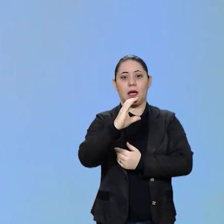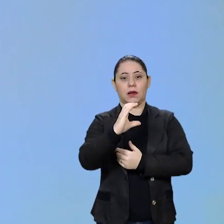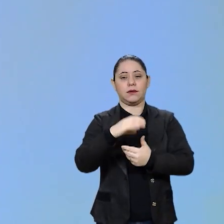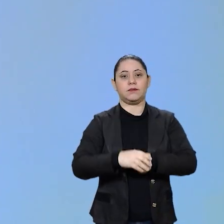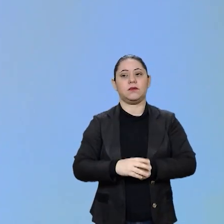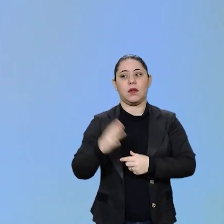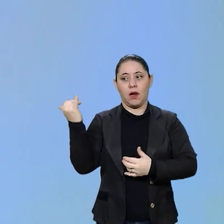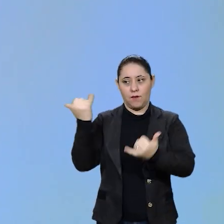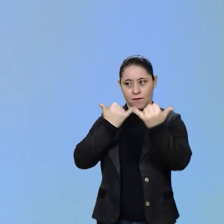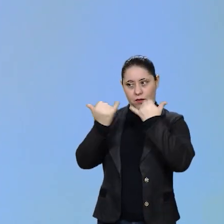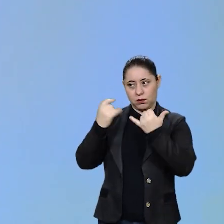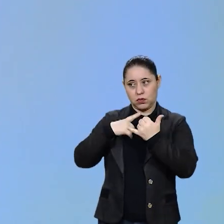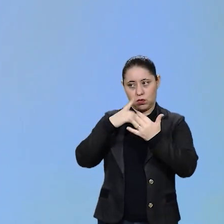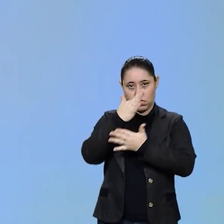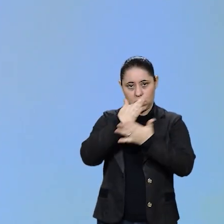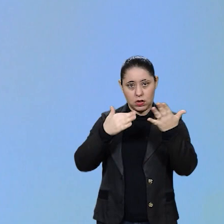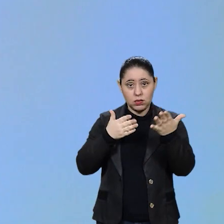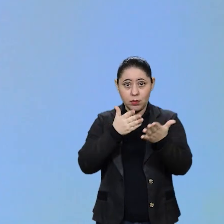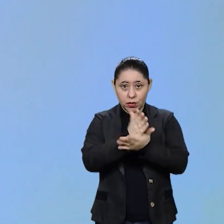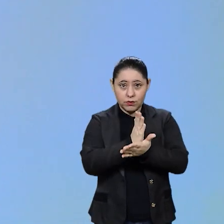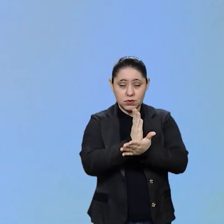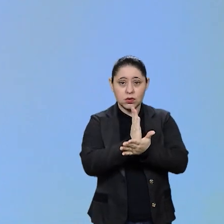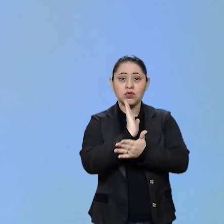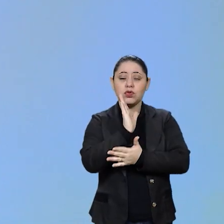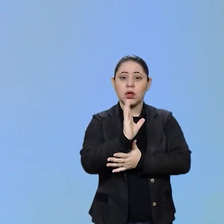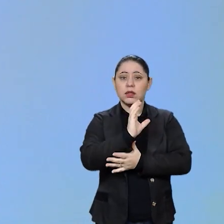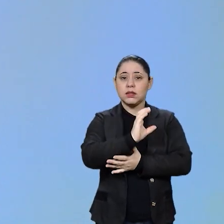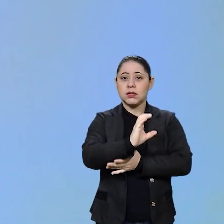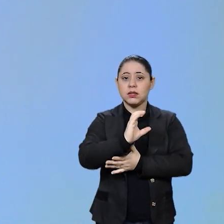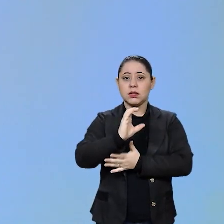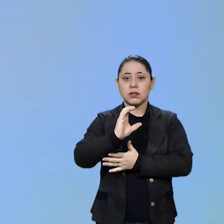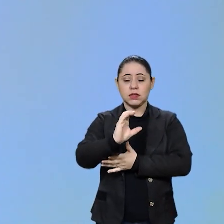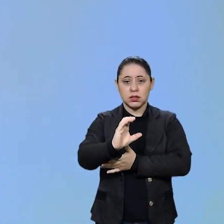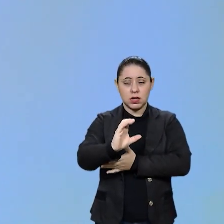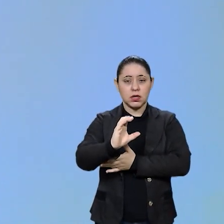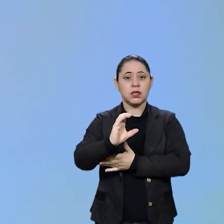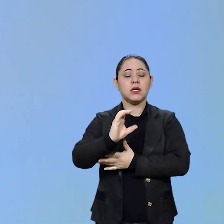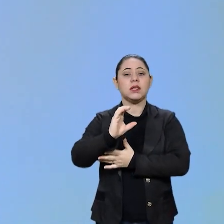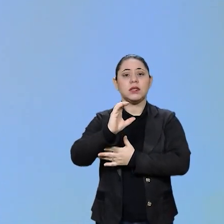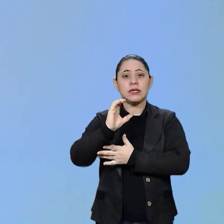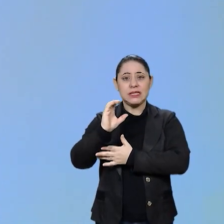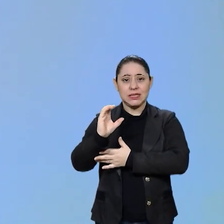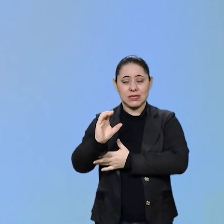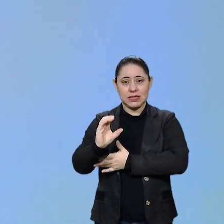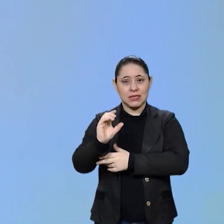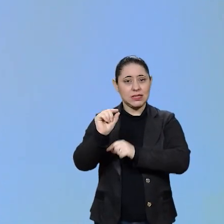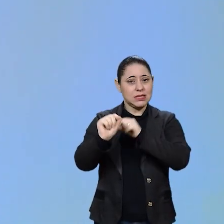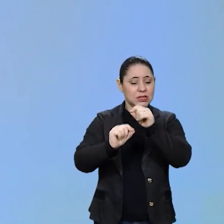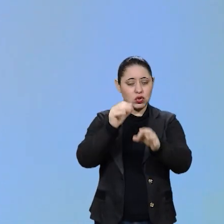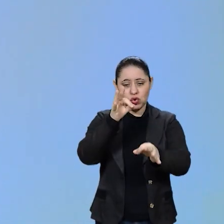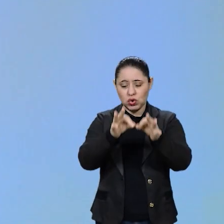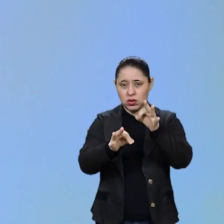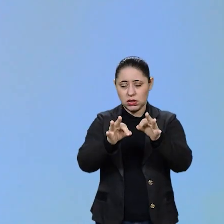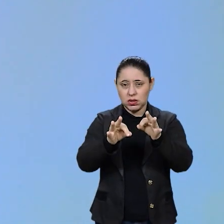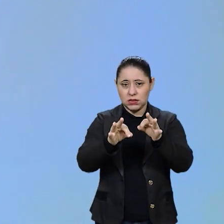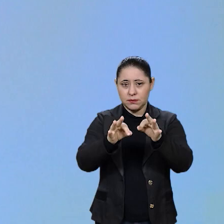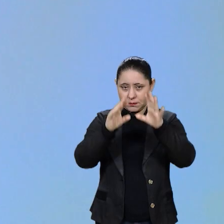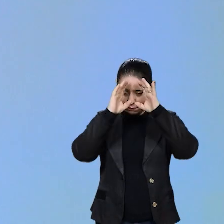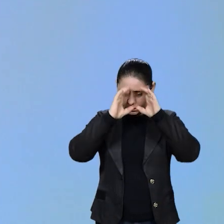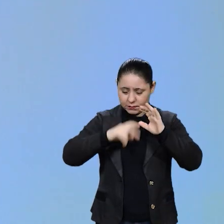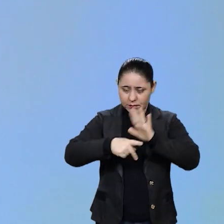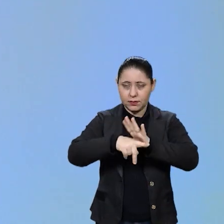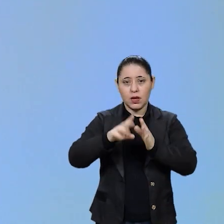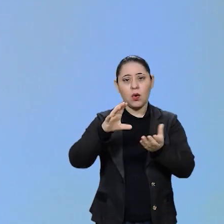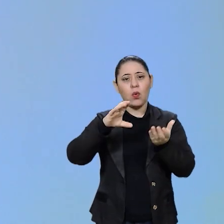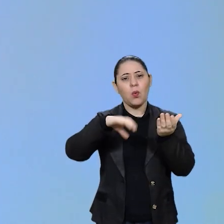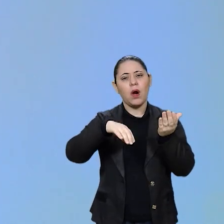Comissão de Constituição, Justiça e Cidadania da Câmara dos Deputados. mas quais são as alterações